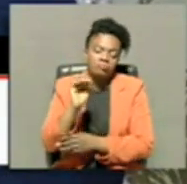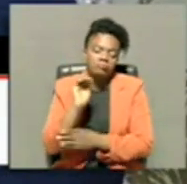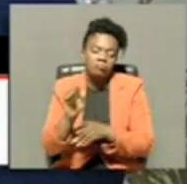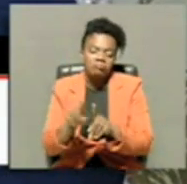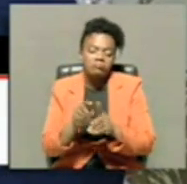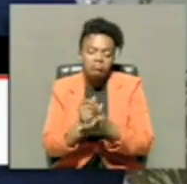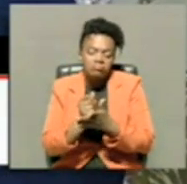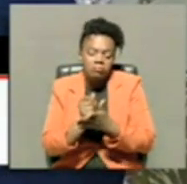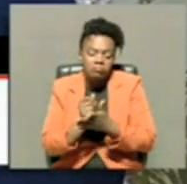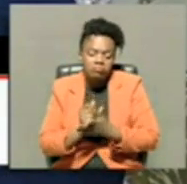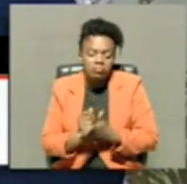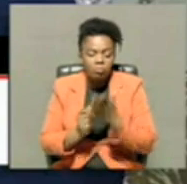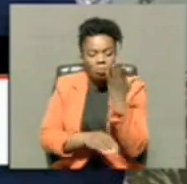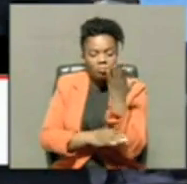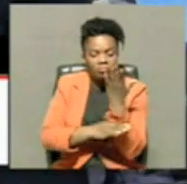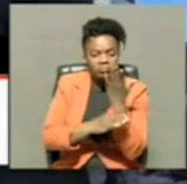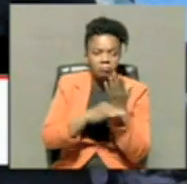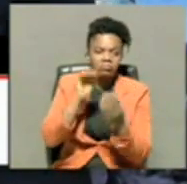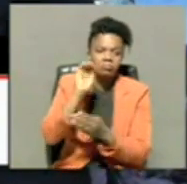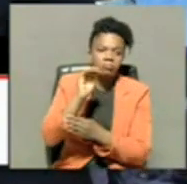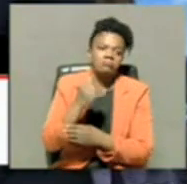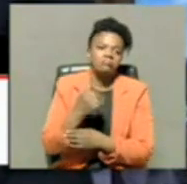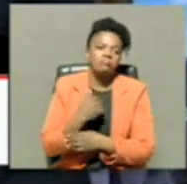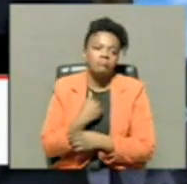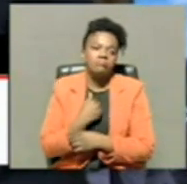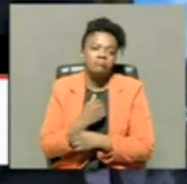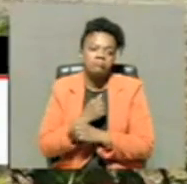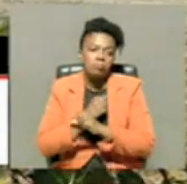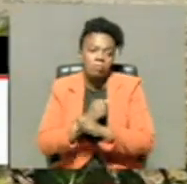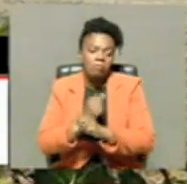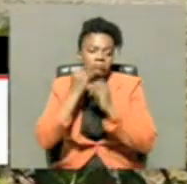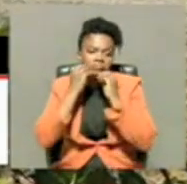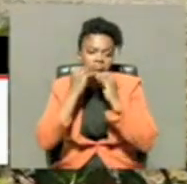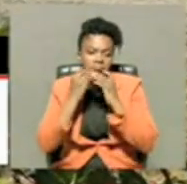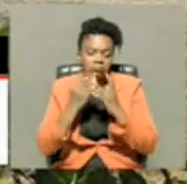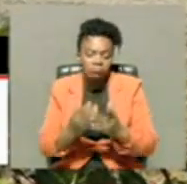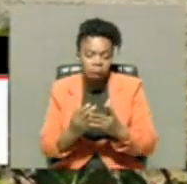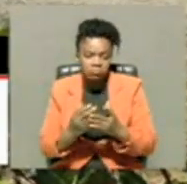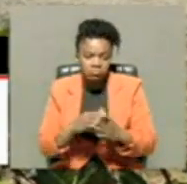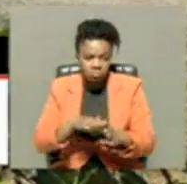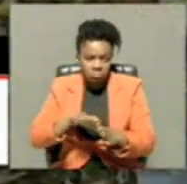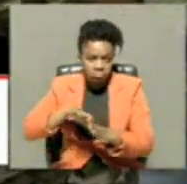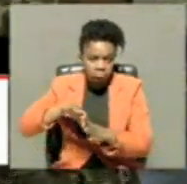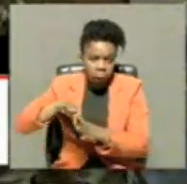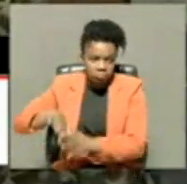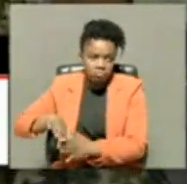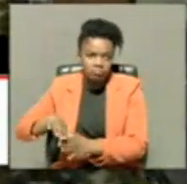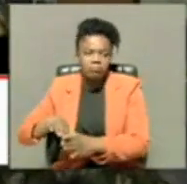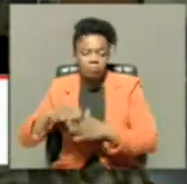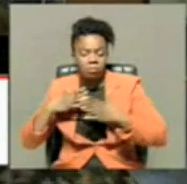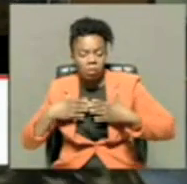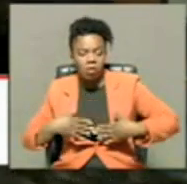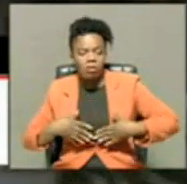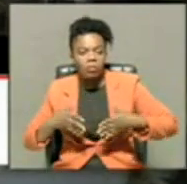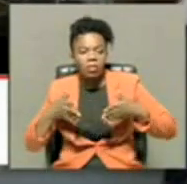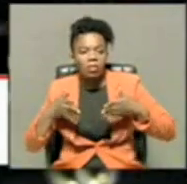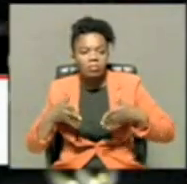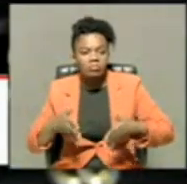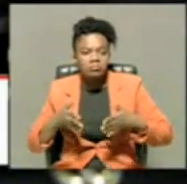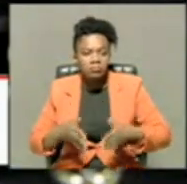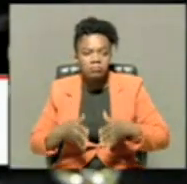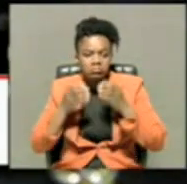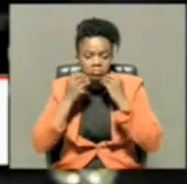um contributo para o desenvolvimento da província. Da segurança para a saúde, as unidades sanitárias de referência na